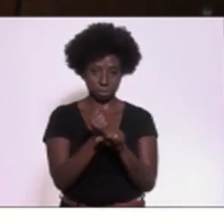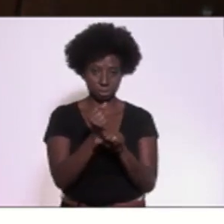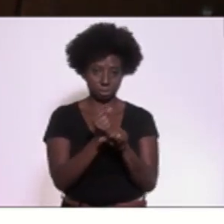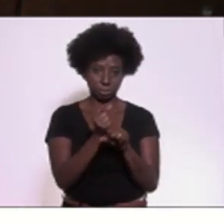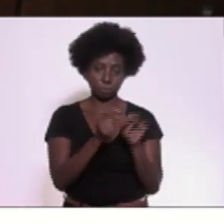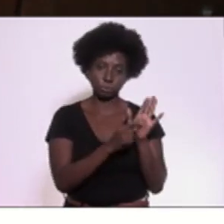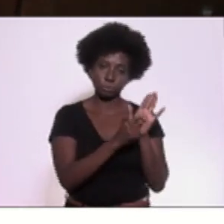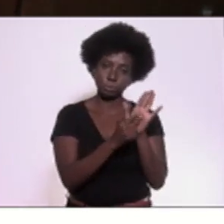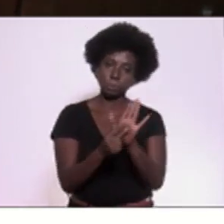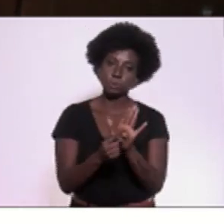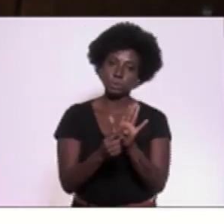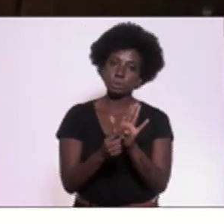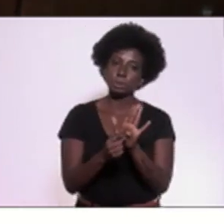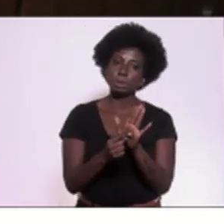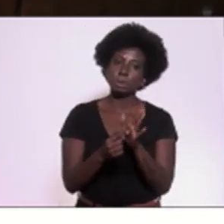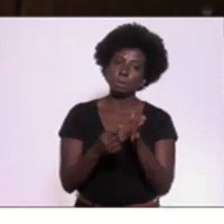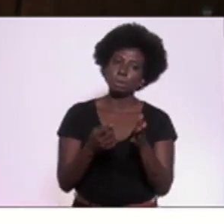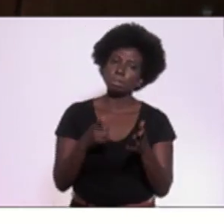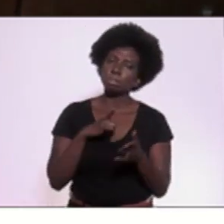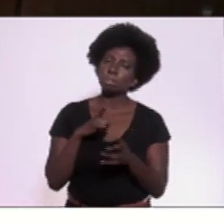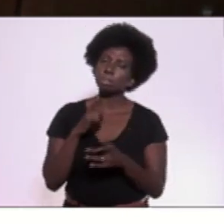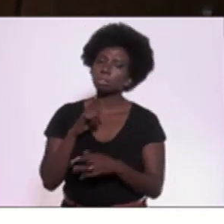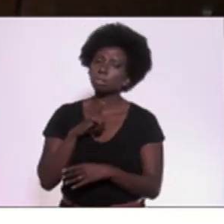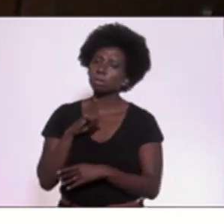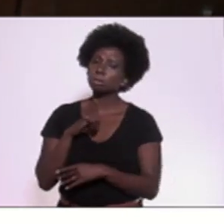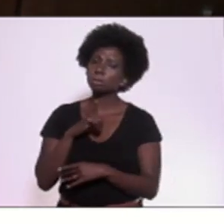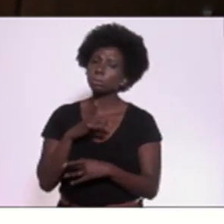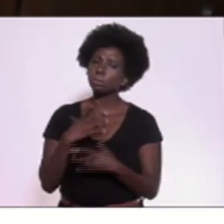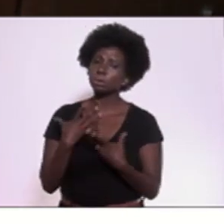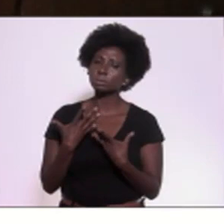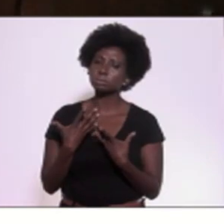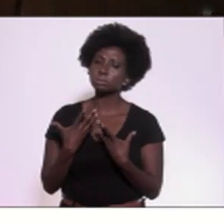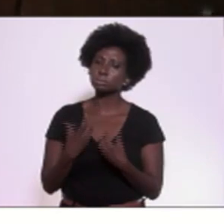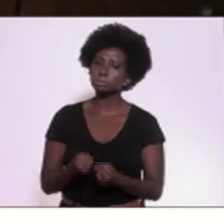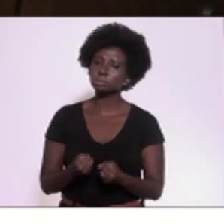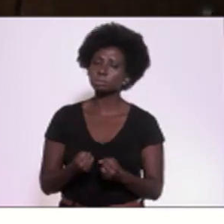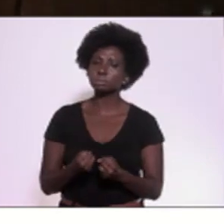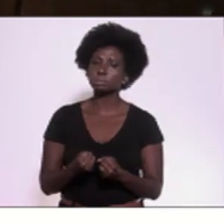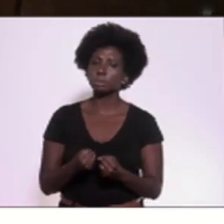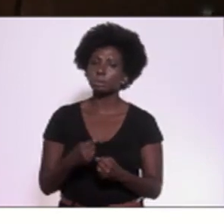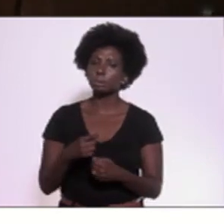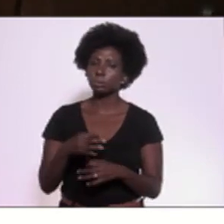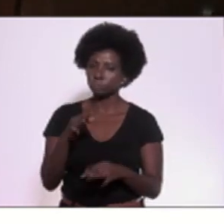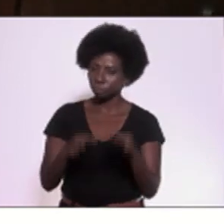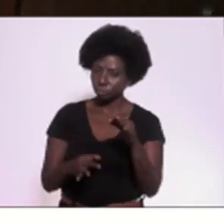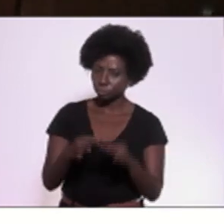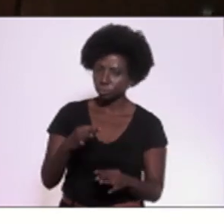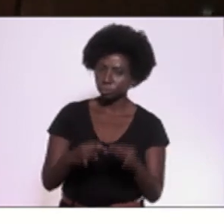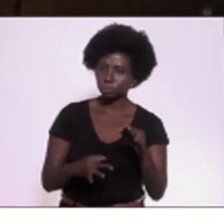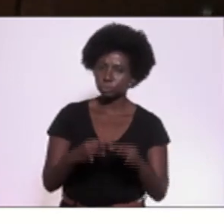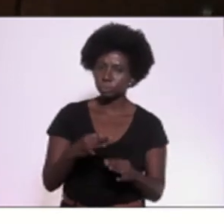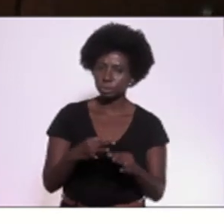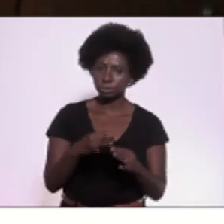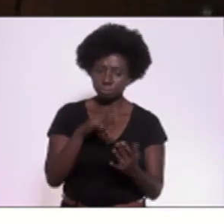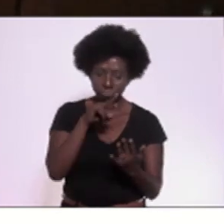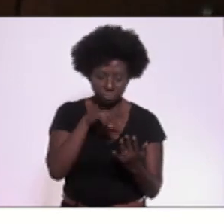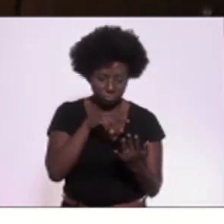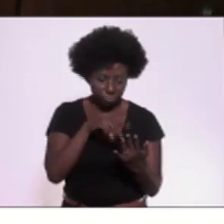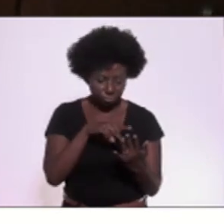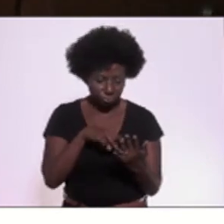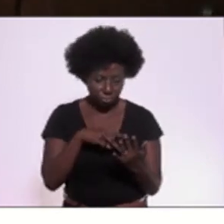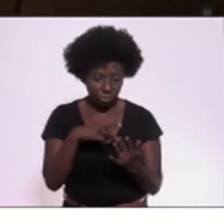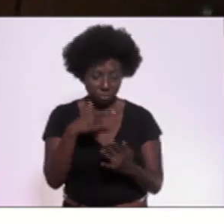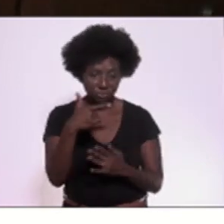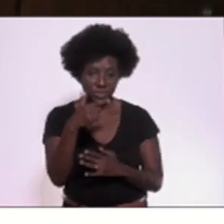teve uma decisão do júri tomada em 25 minutos. Não dá para aceitar, não dá